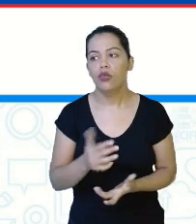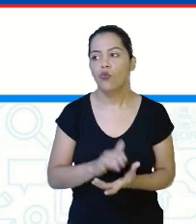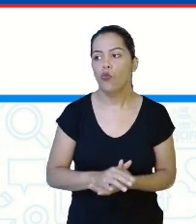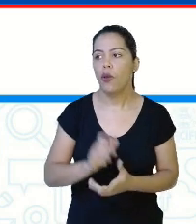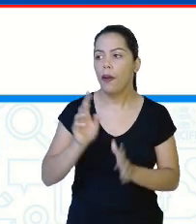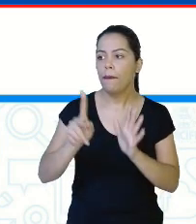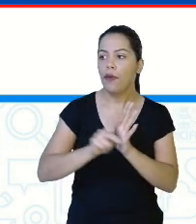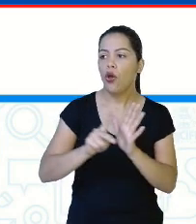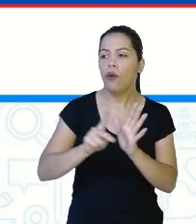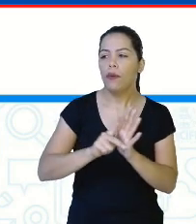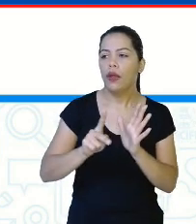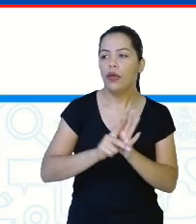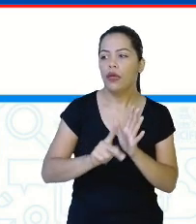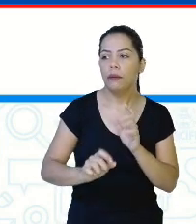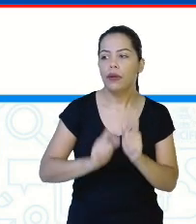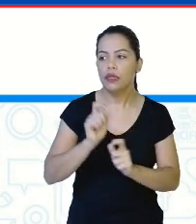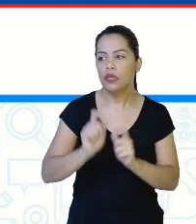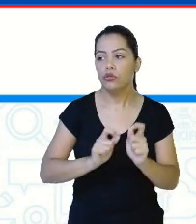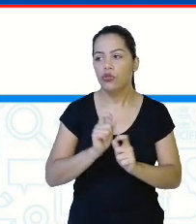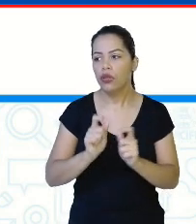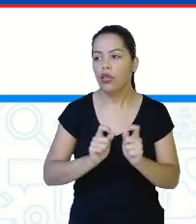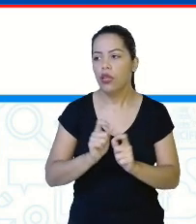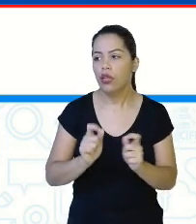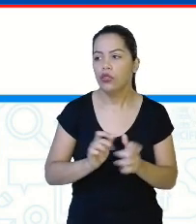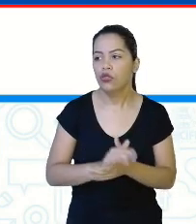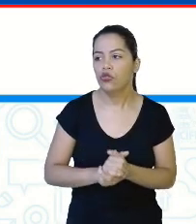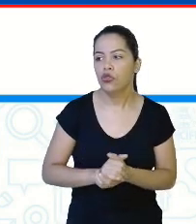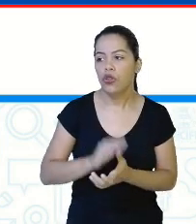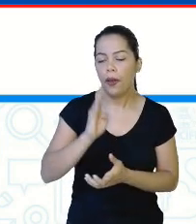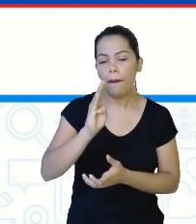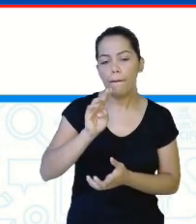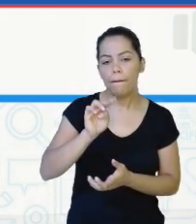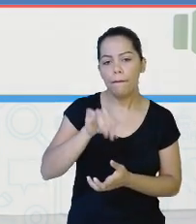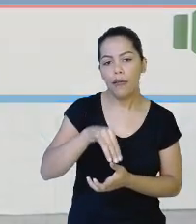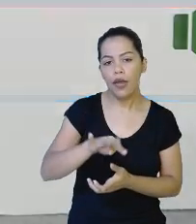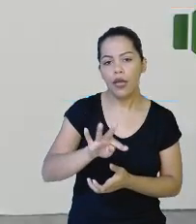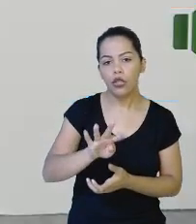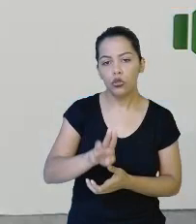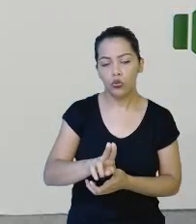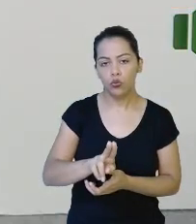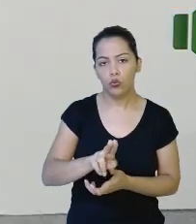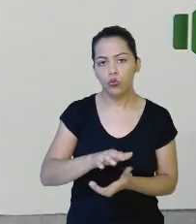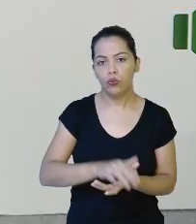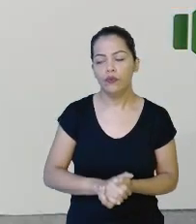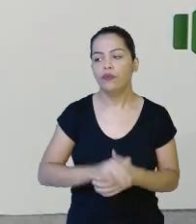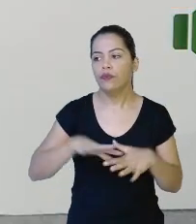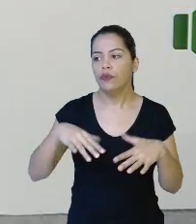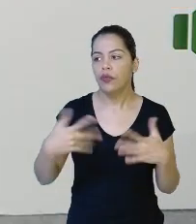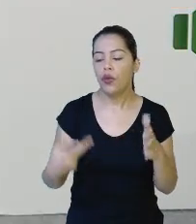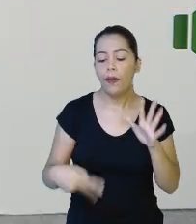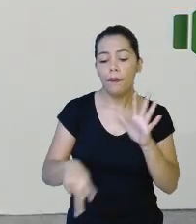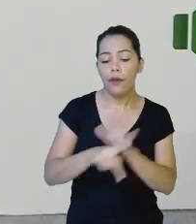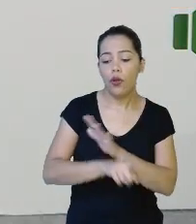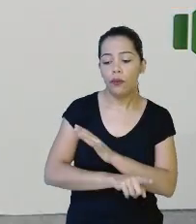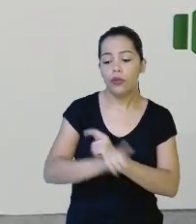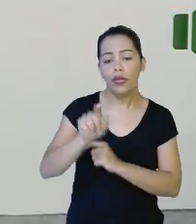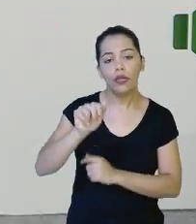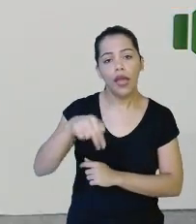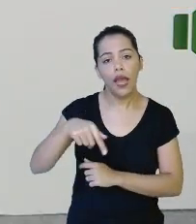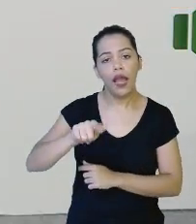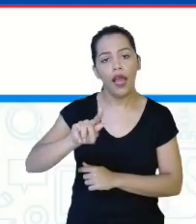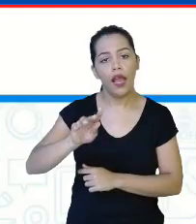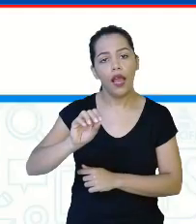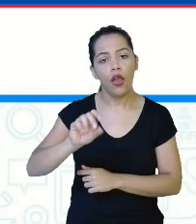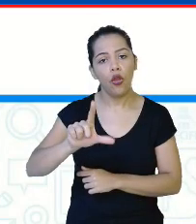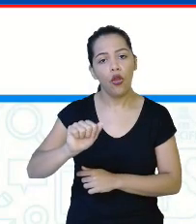Esse povo era originário de um país africano, Angola, né? Está bem ali, eu coloquei sinalizado para vocês